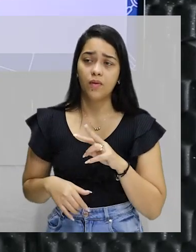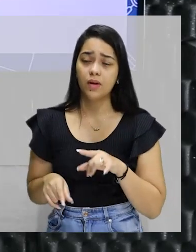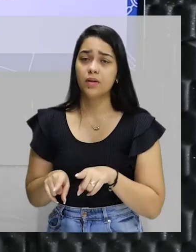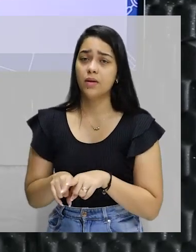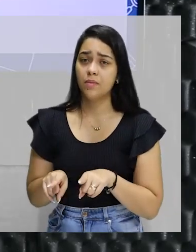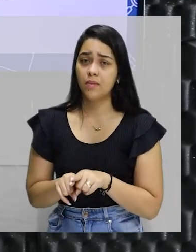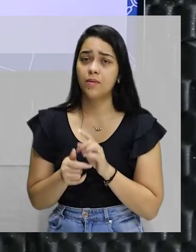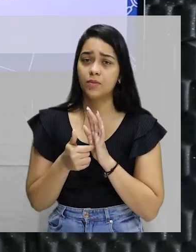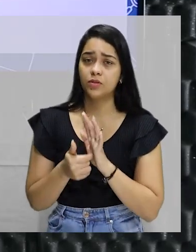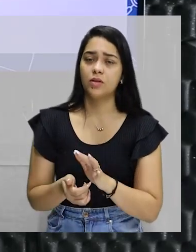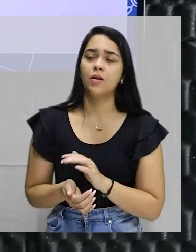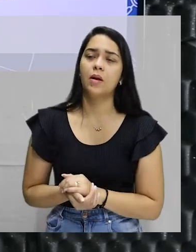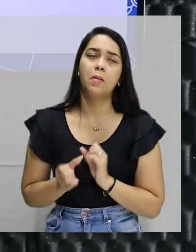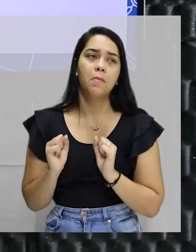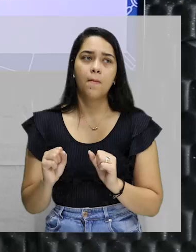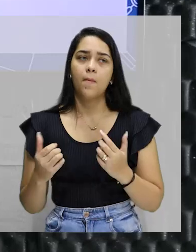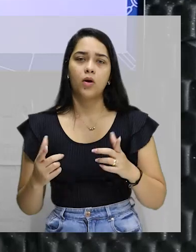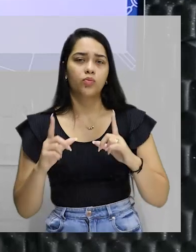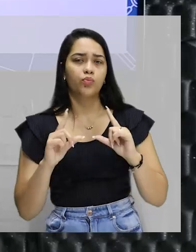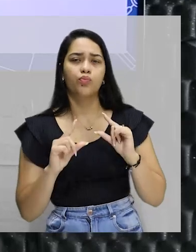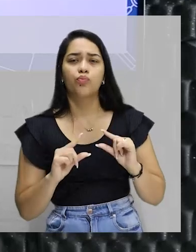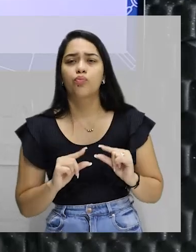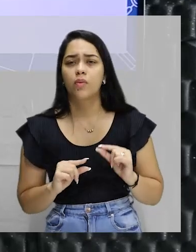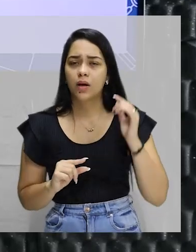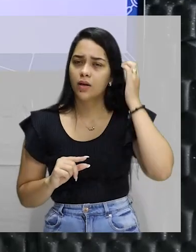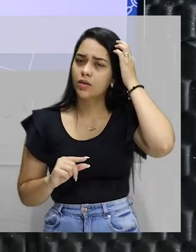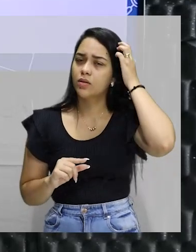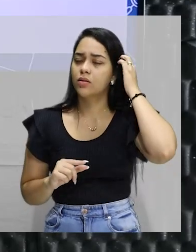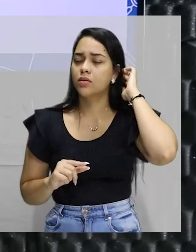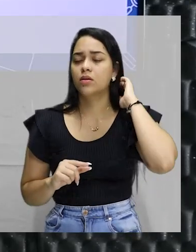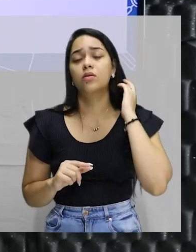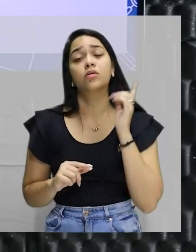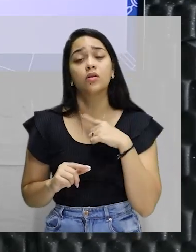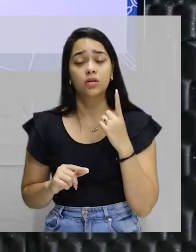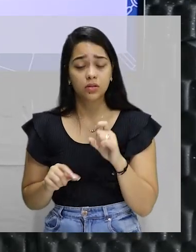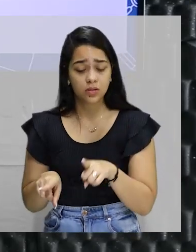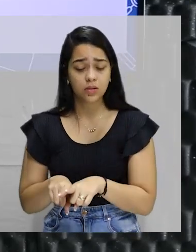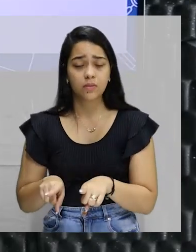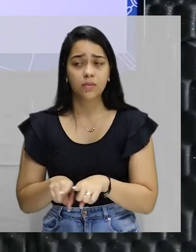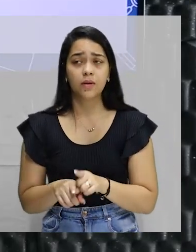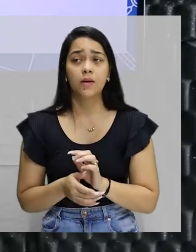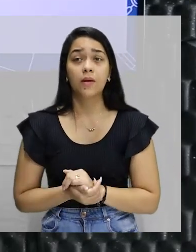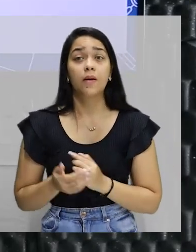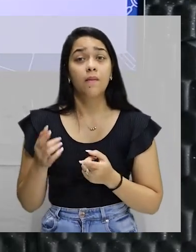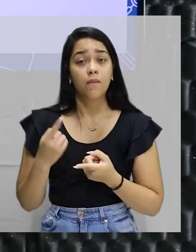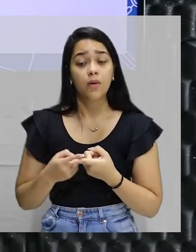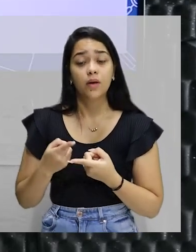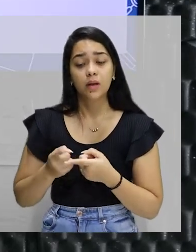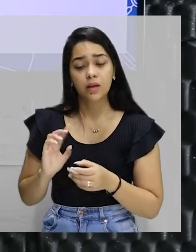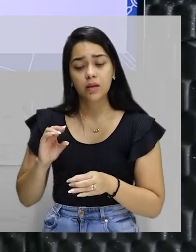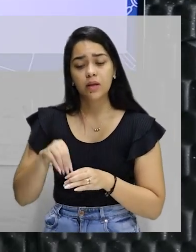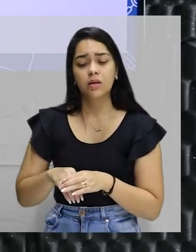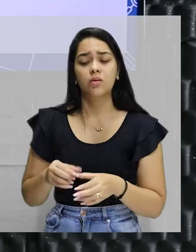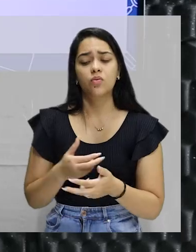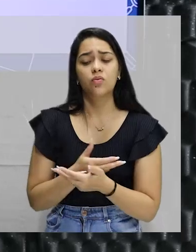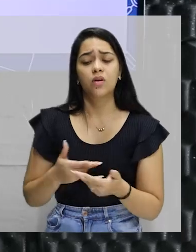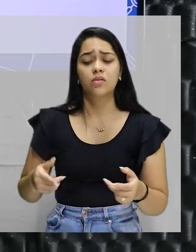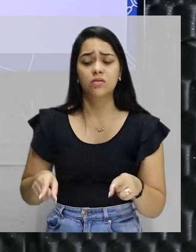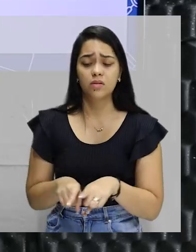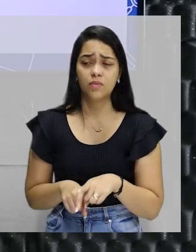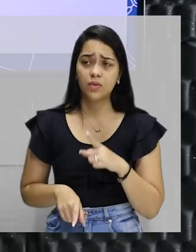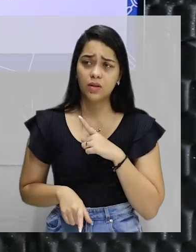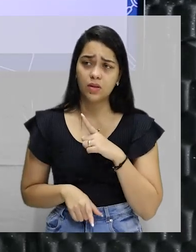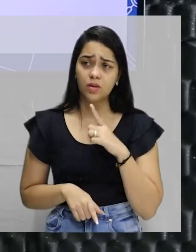vai acusar, lógico, num nível muito baixo. Então, nós emitimos radiação. Porque, dentre vários componentes, nós